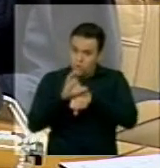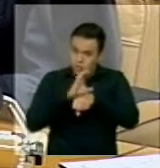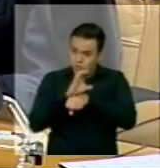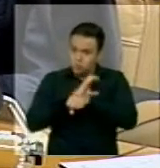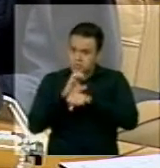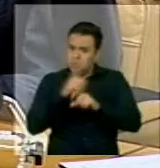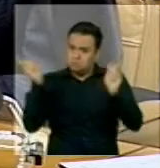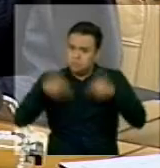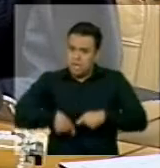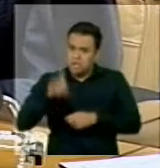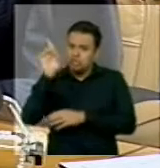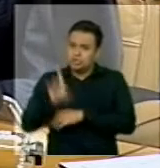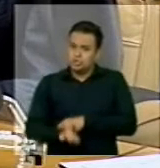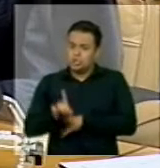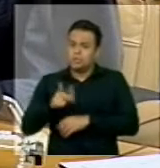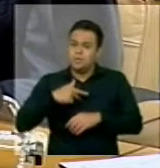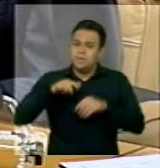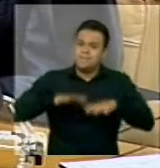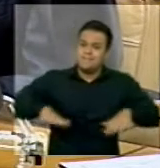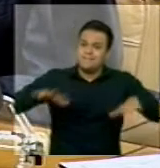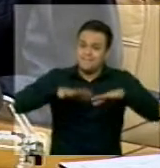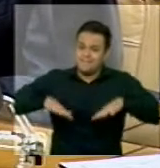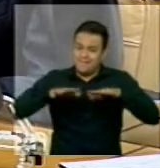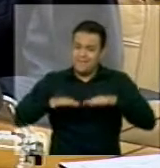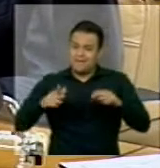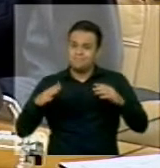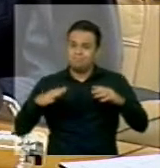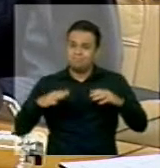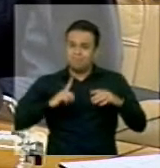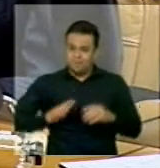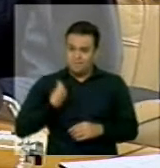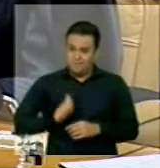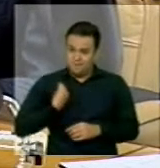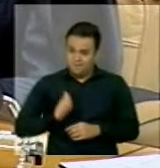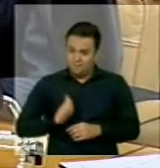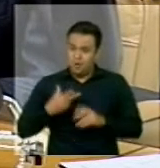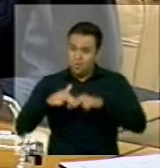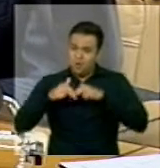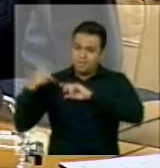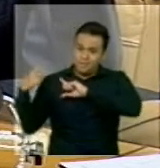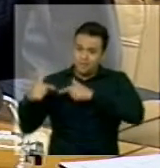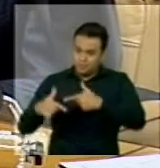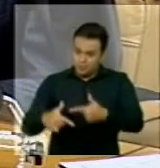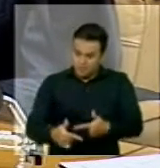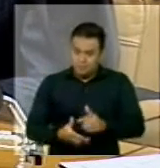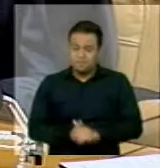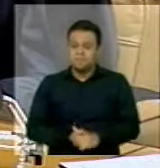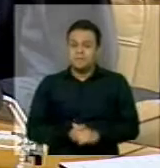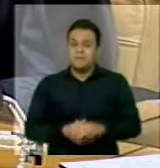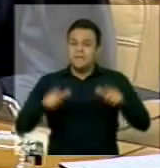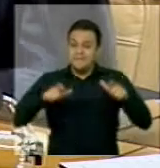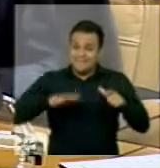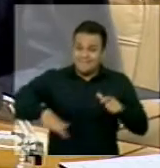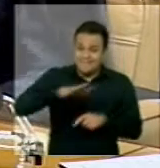lhes assegura a propriedade das terras que ocupam tradicionalmente, de modo que essas terras sequer podem ser consideradas propriedades da